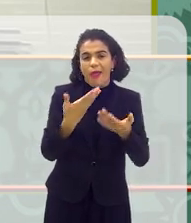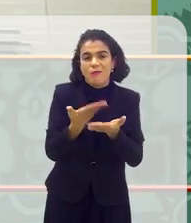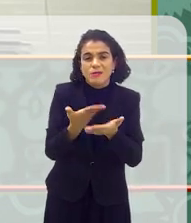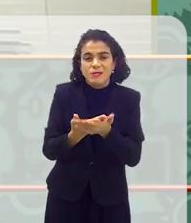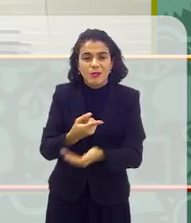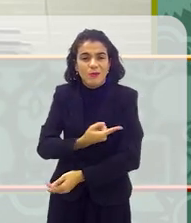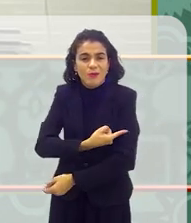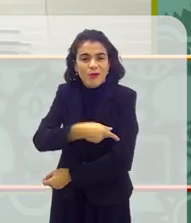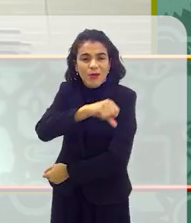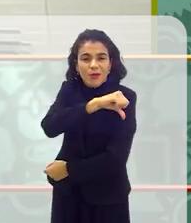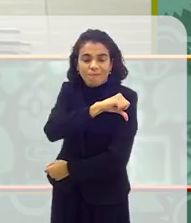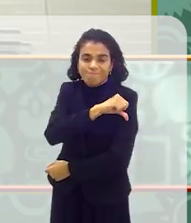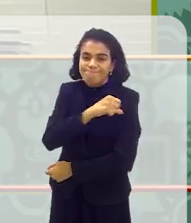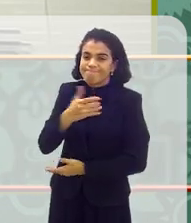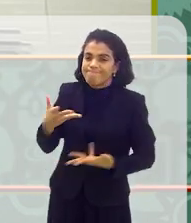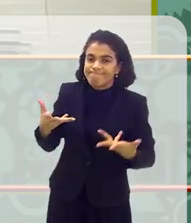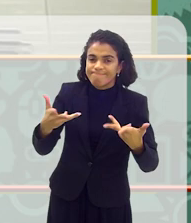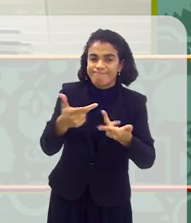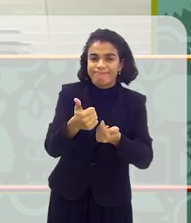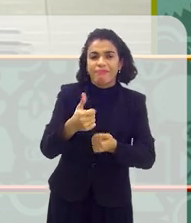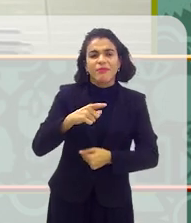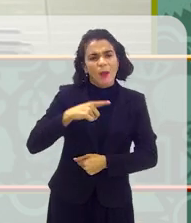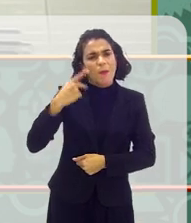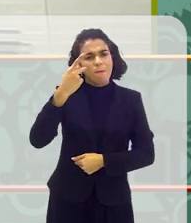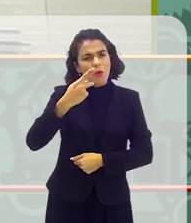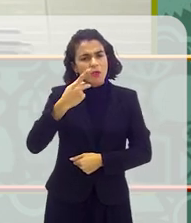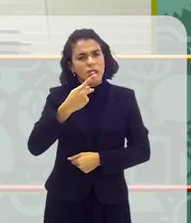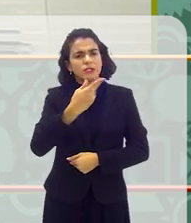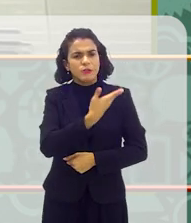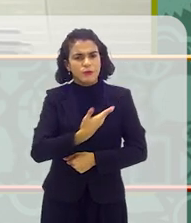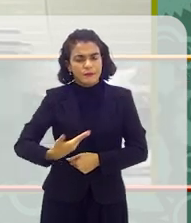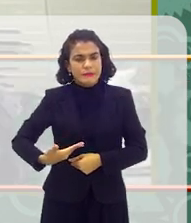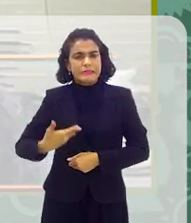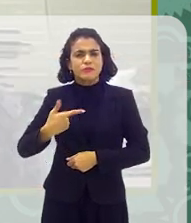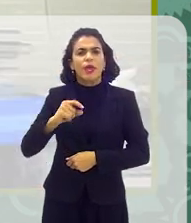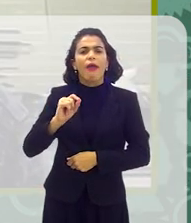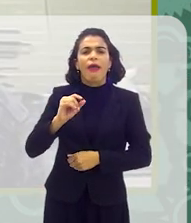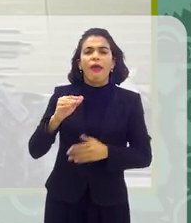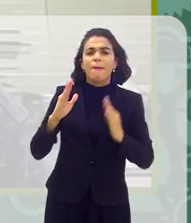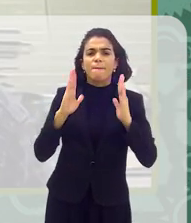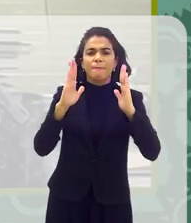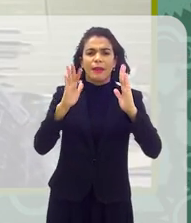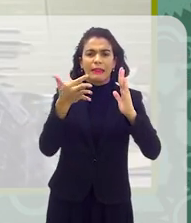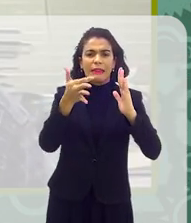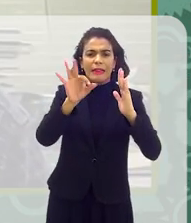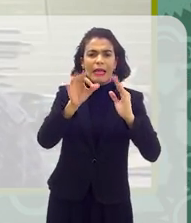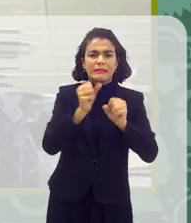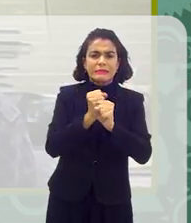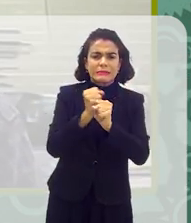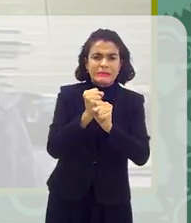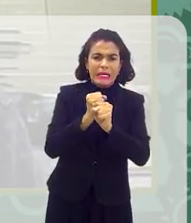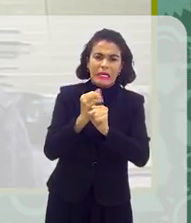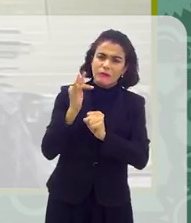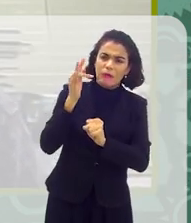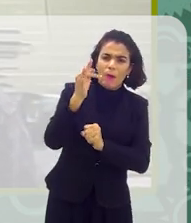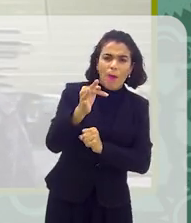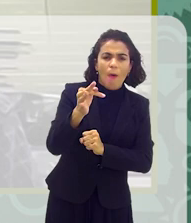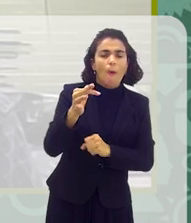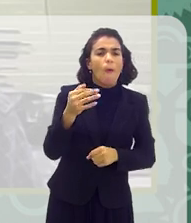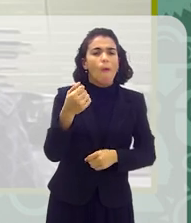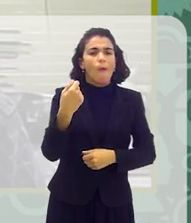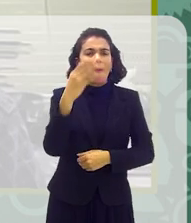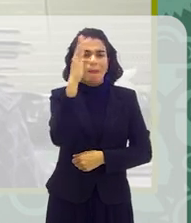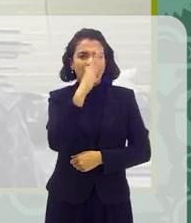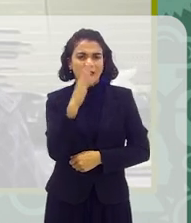ter um ensino básico de qualidade. Ou seja, a gente tem que ter uma política de Estado que fala, olha, daqui a 10, 15 anos, eu quero que o Brasil esteja na posição X, no